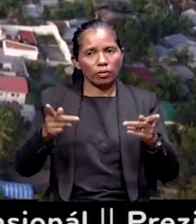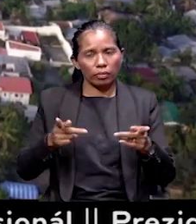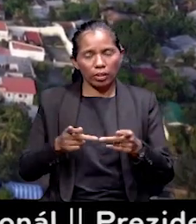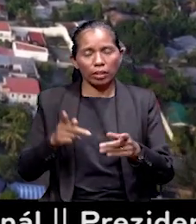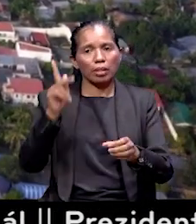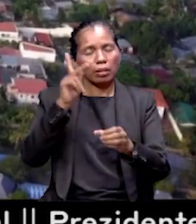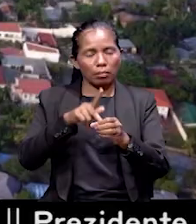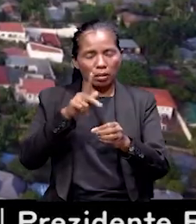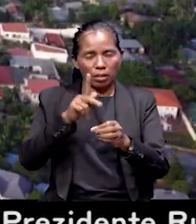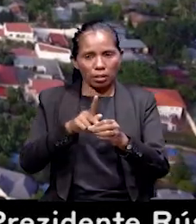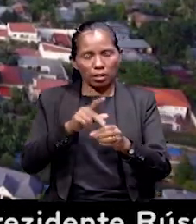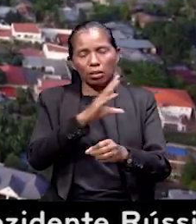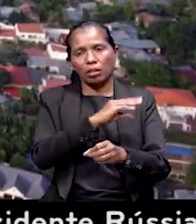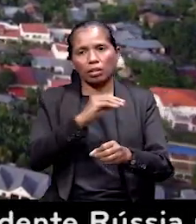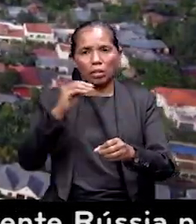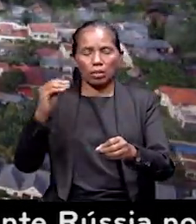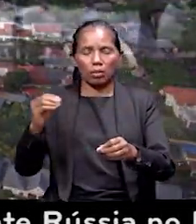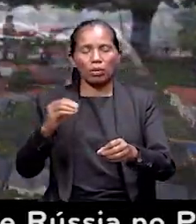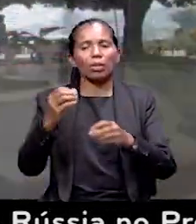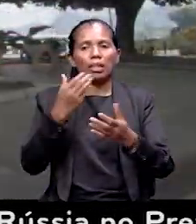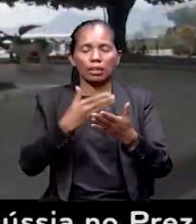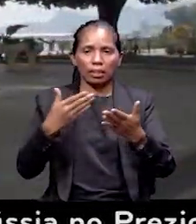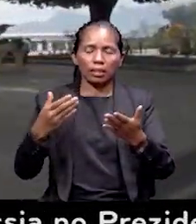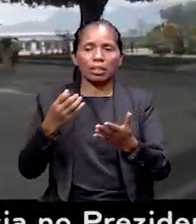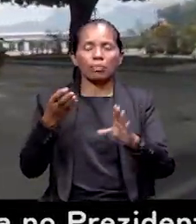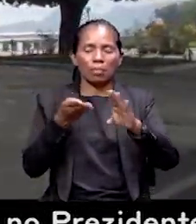combustível, no instituição financeira sira.